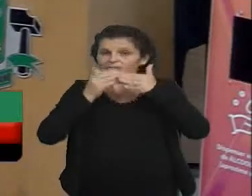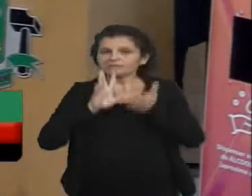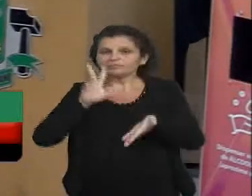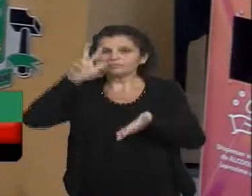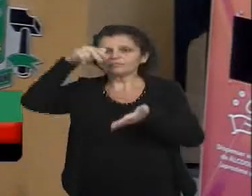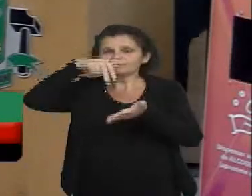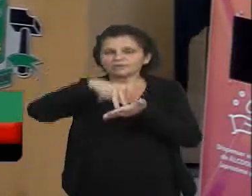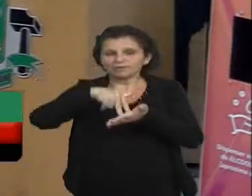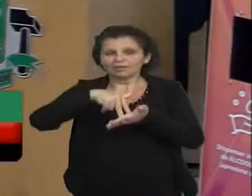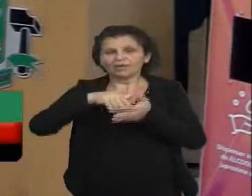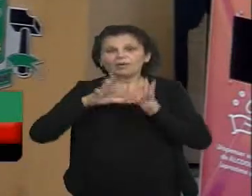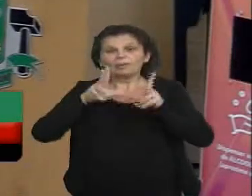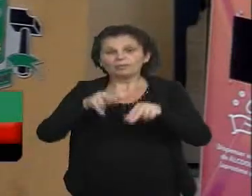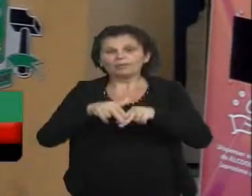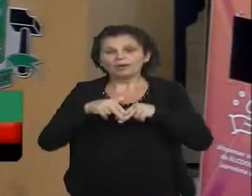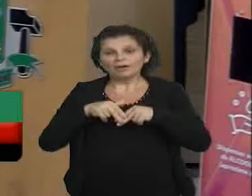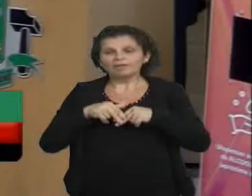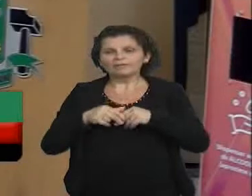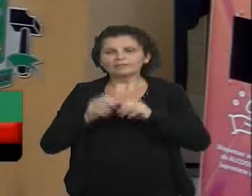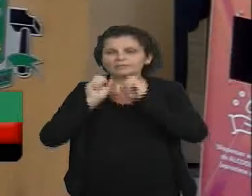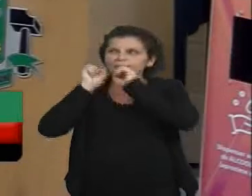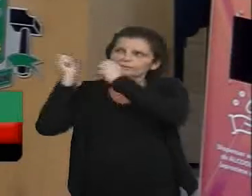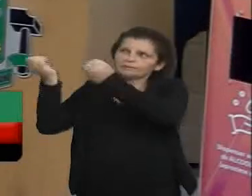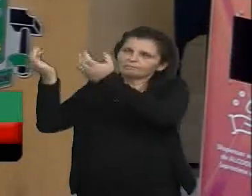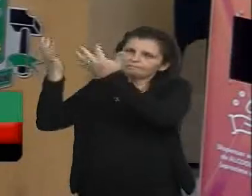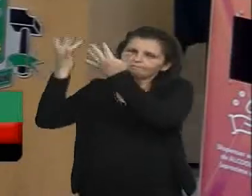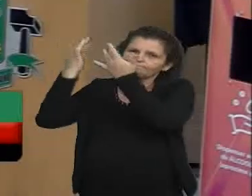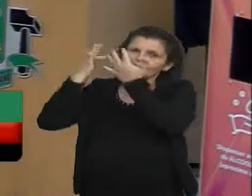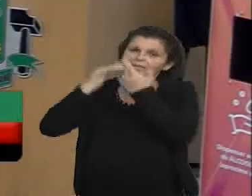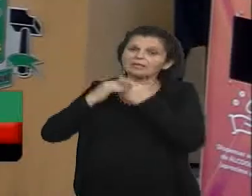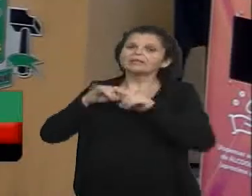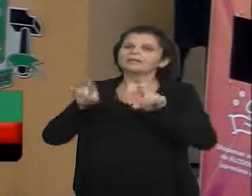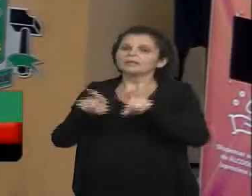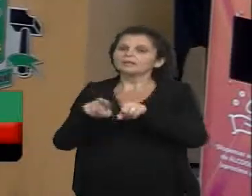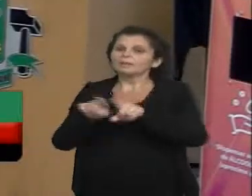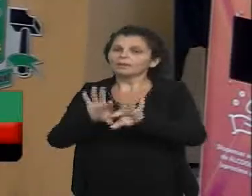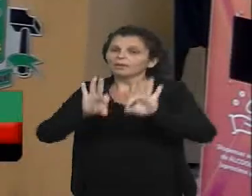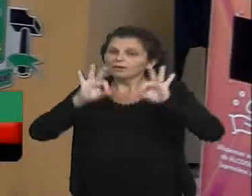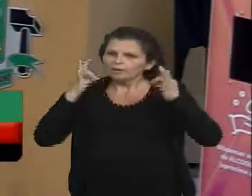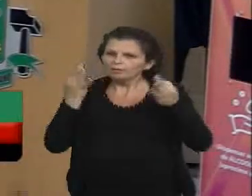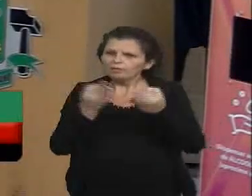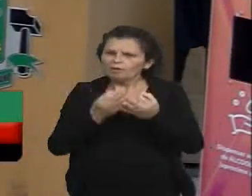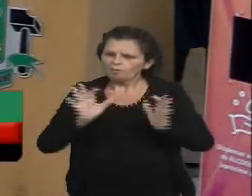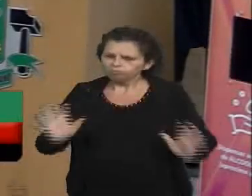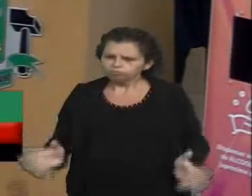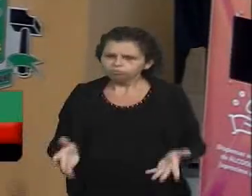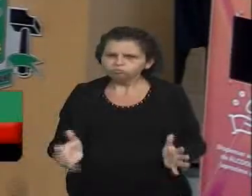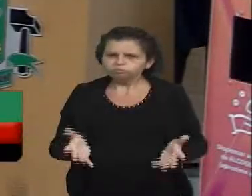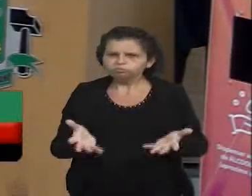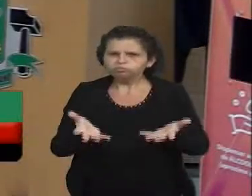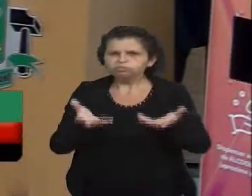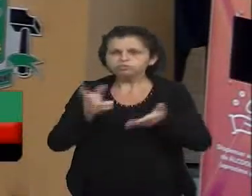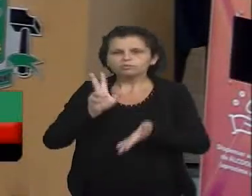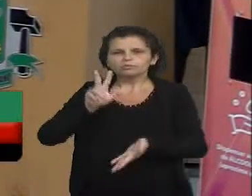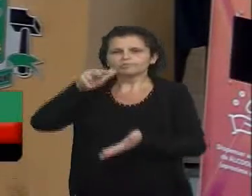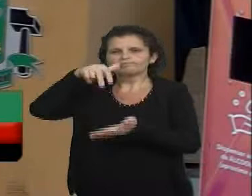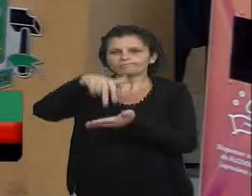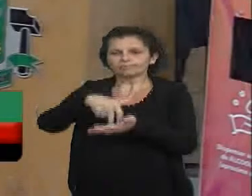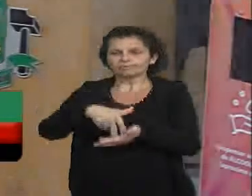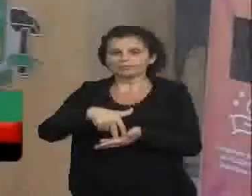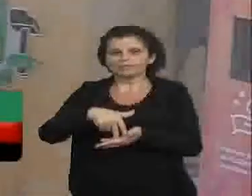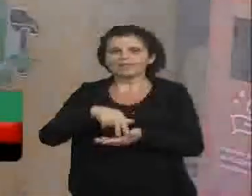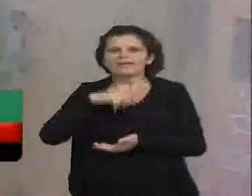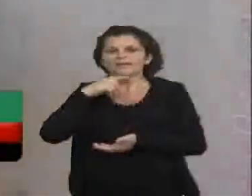chegamos, acima de tudo, é devido à graça de Deus e às pessoas que investiram na formação do nosso caráter. E